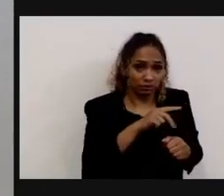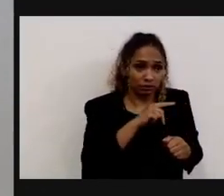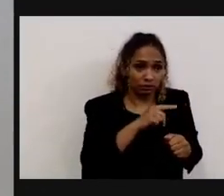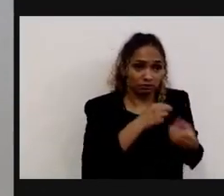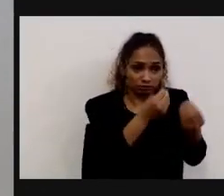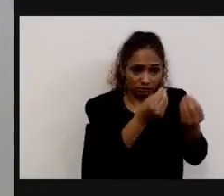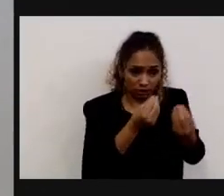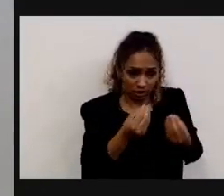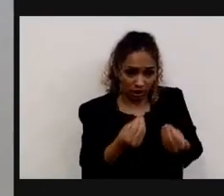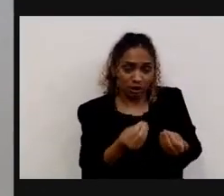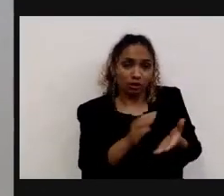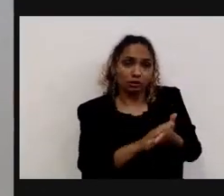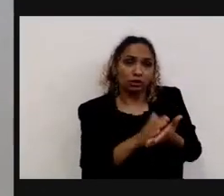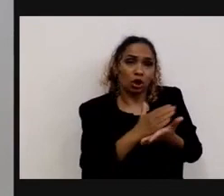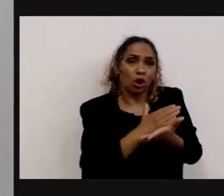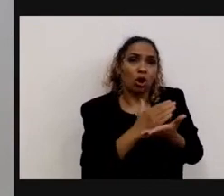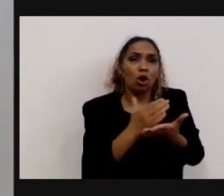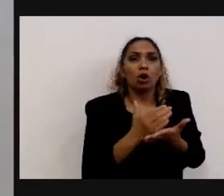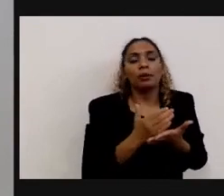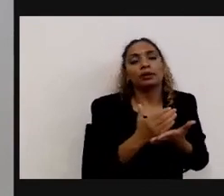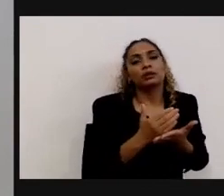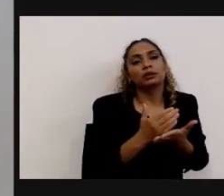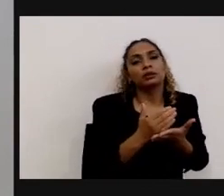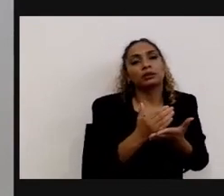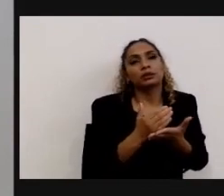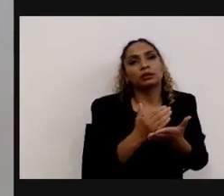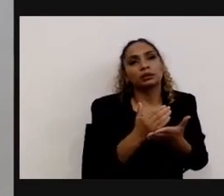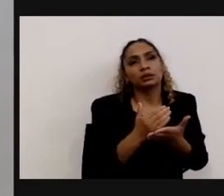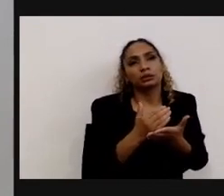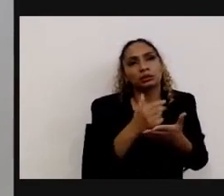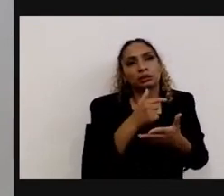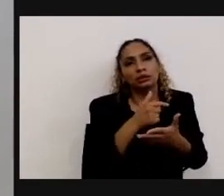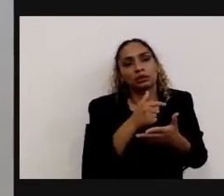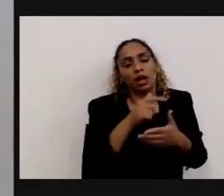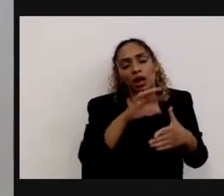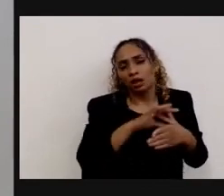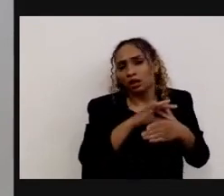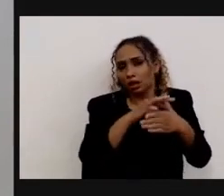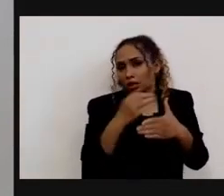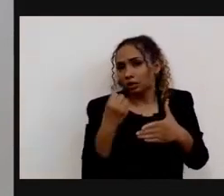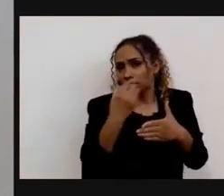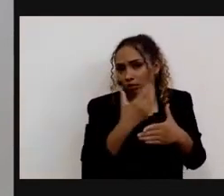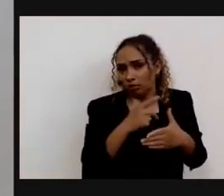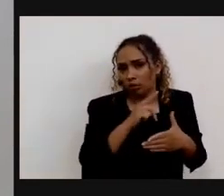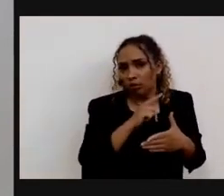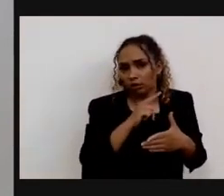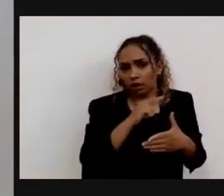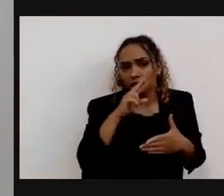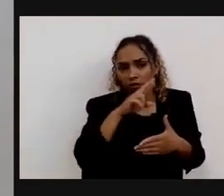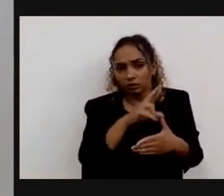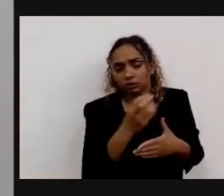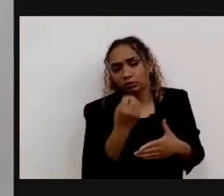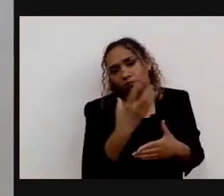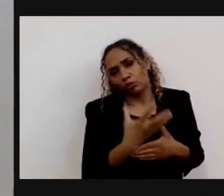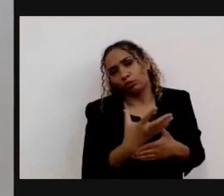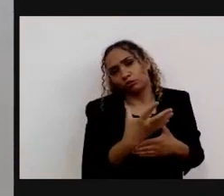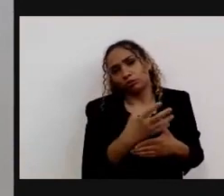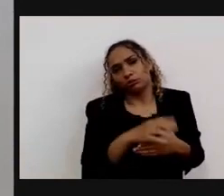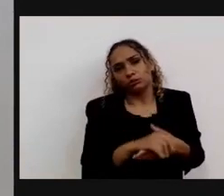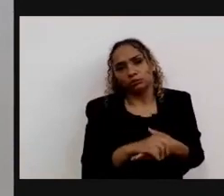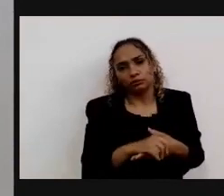entregando e começa porque a boa liderança também ela já era melhor resultado